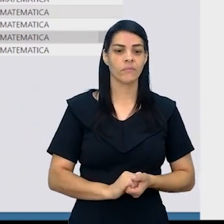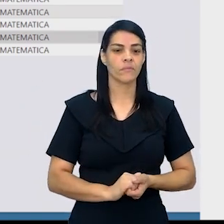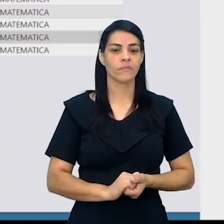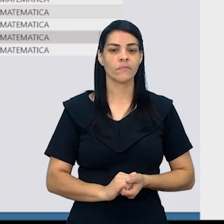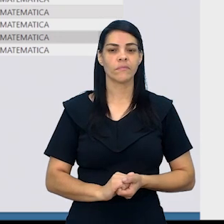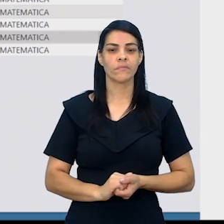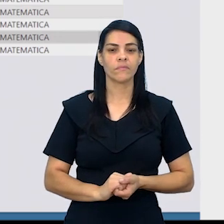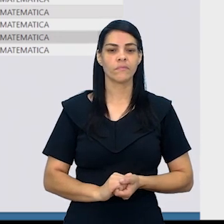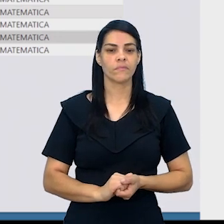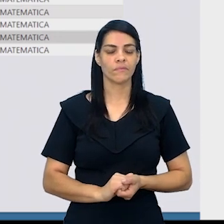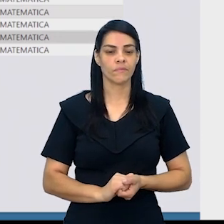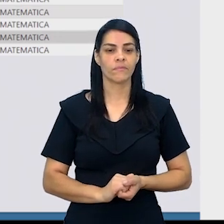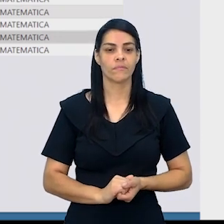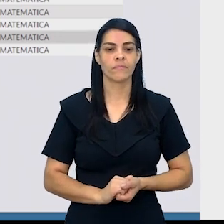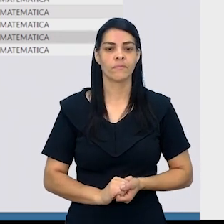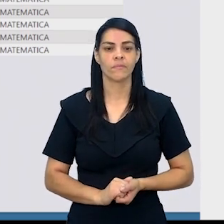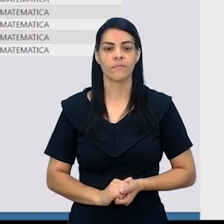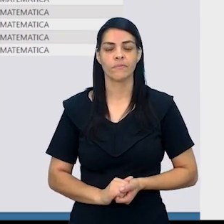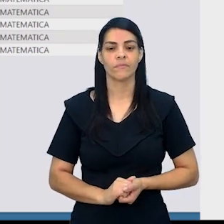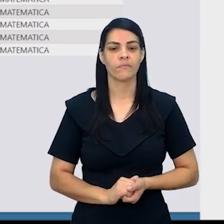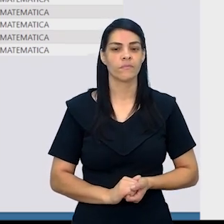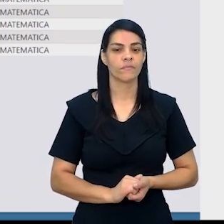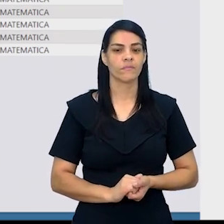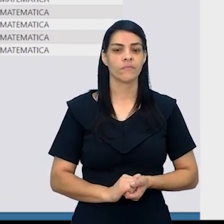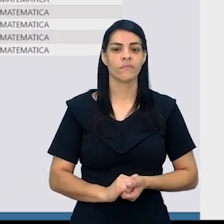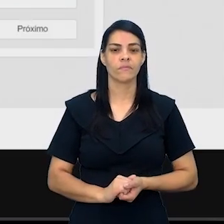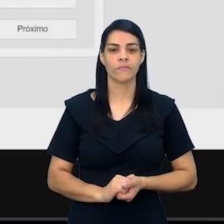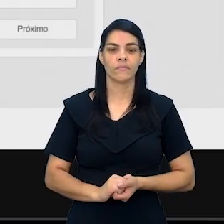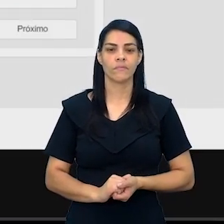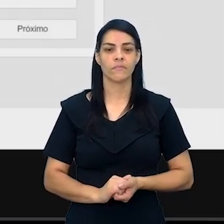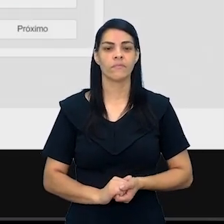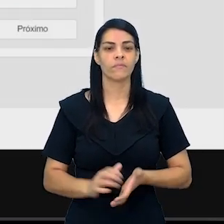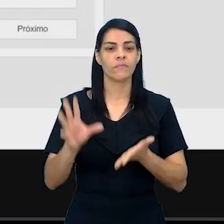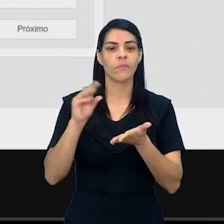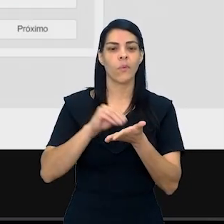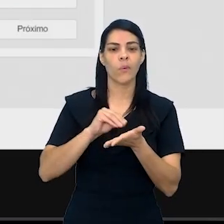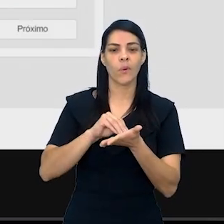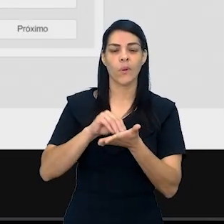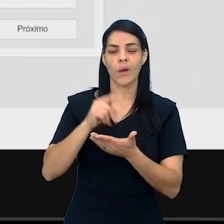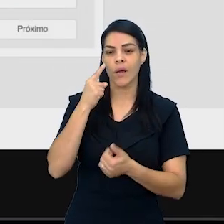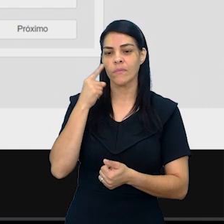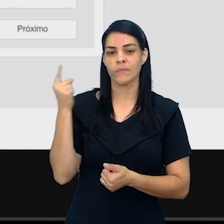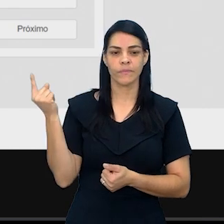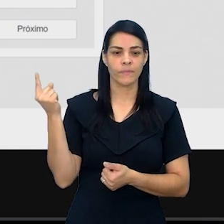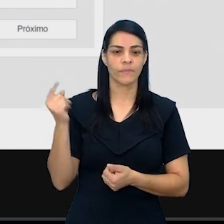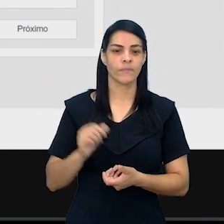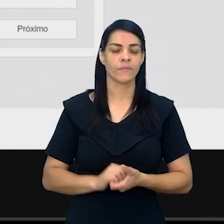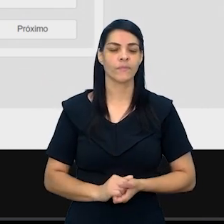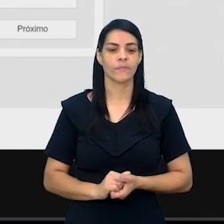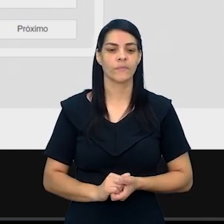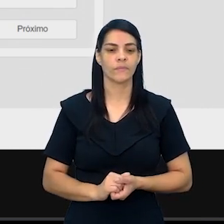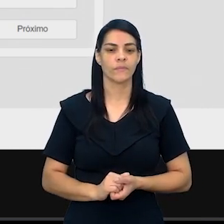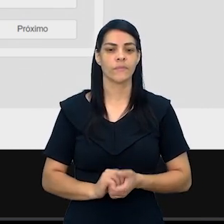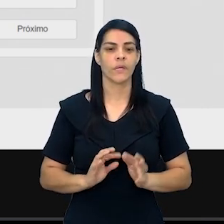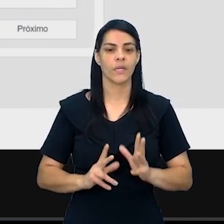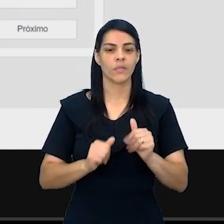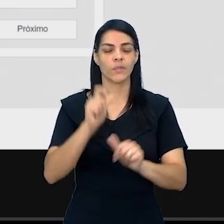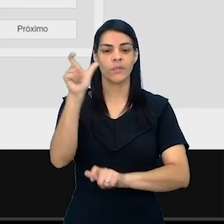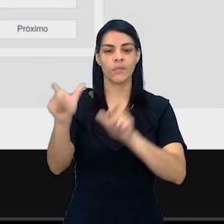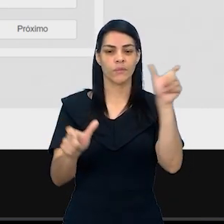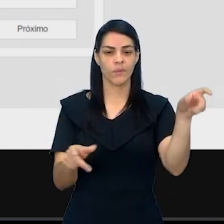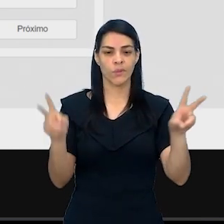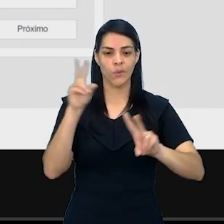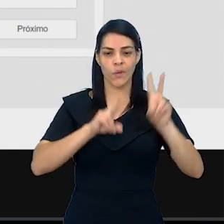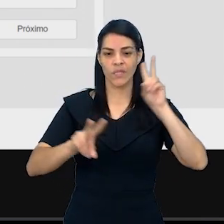alguns aí do nome certo vamos lá então eu vou colocar aqui todo mundo vem dessa tela